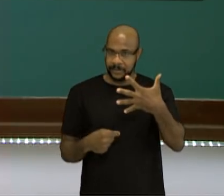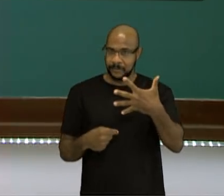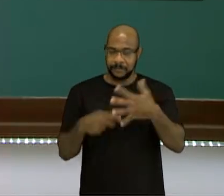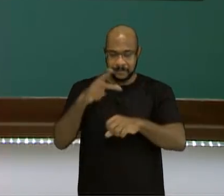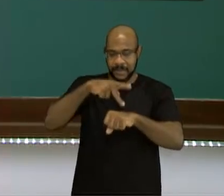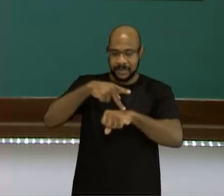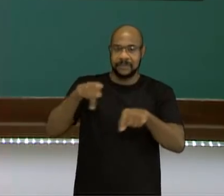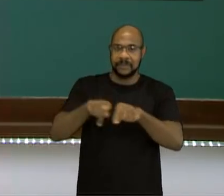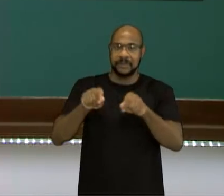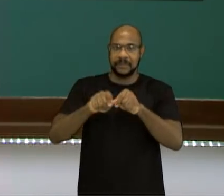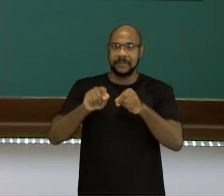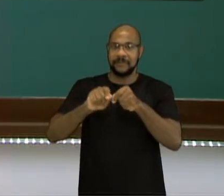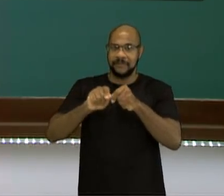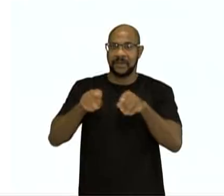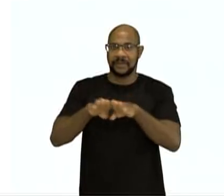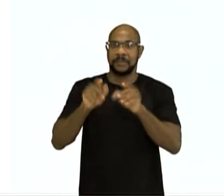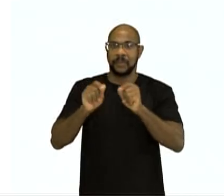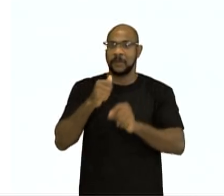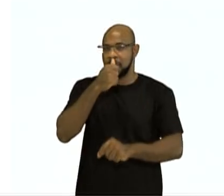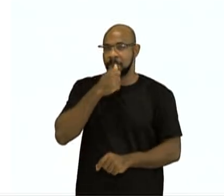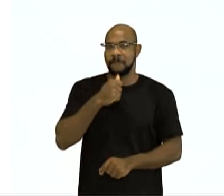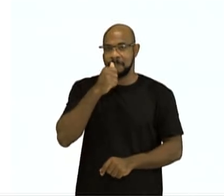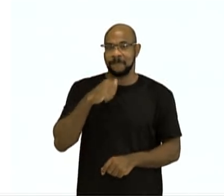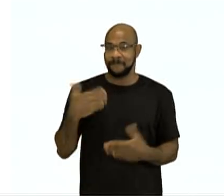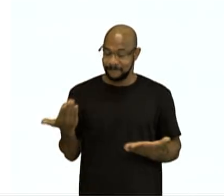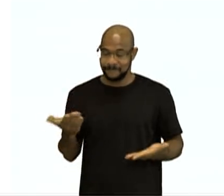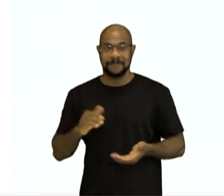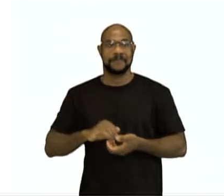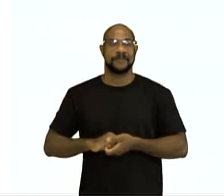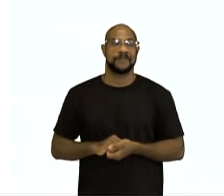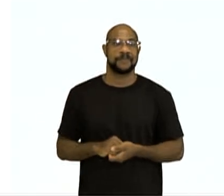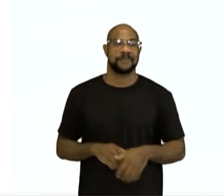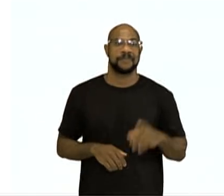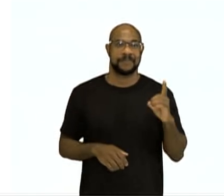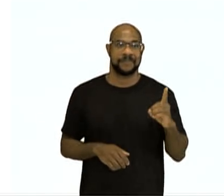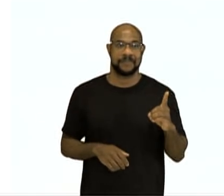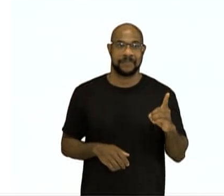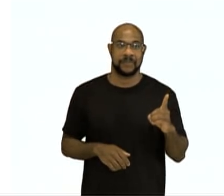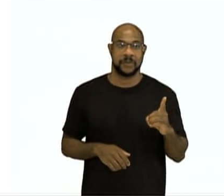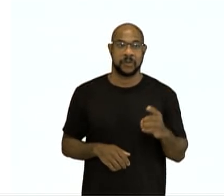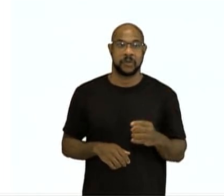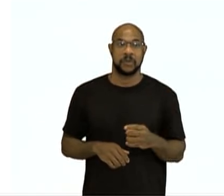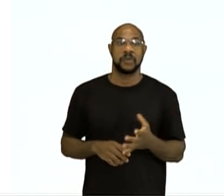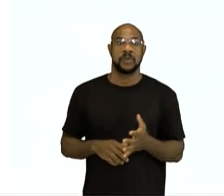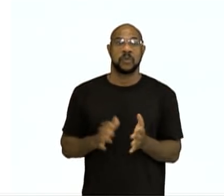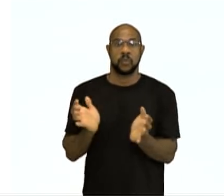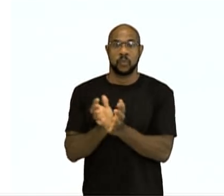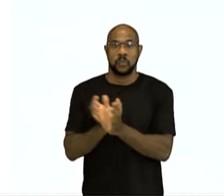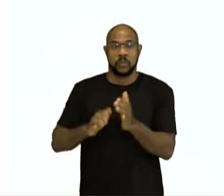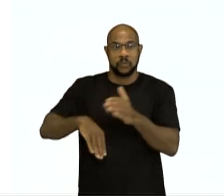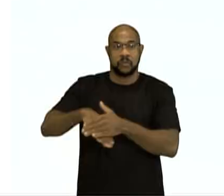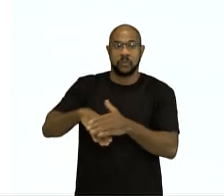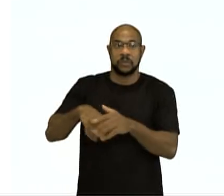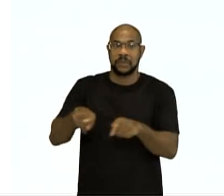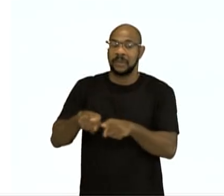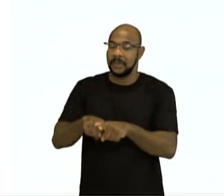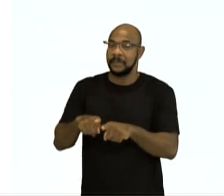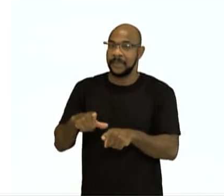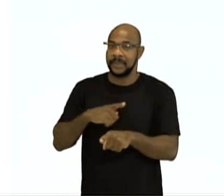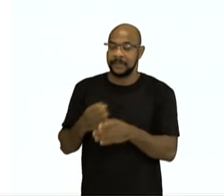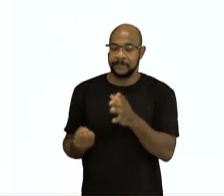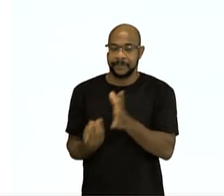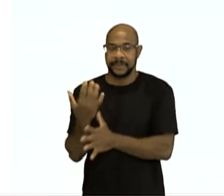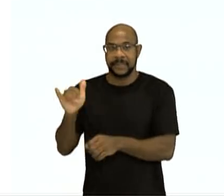Ramadã? E letra D. Jogadores criam estratégias para quebrar o jejum de 12 horas